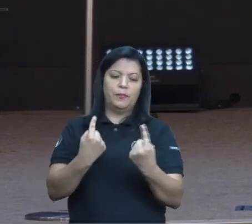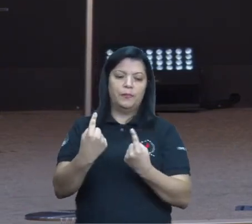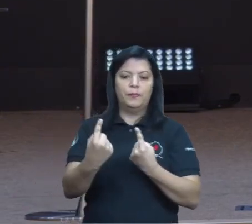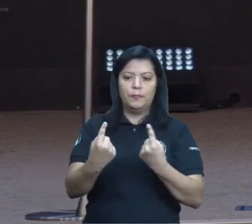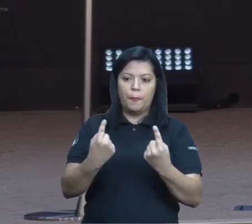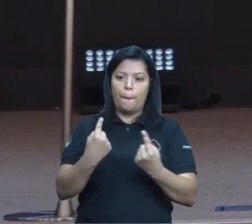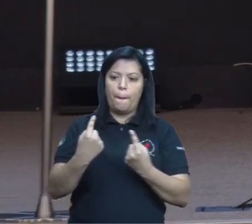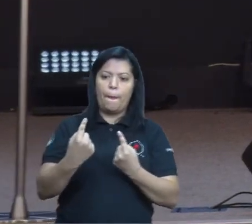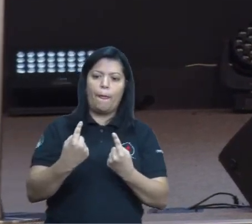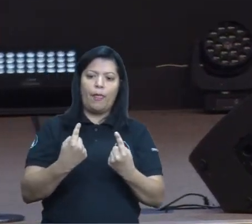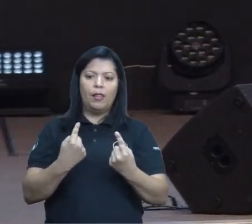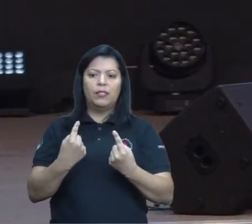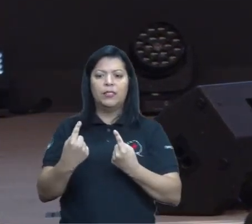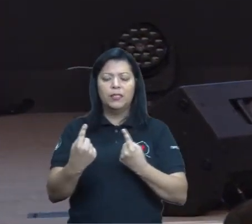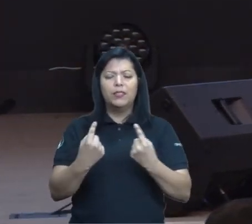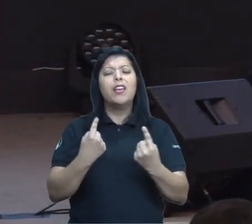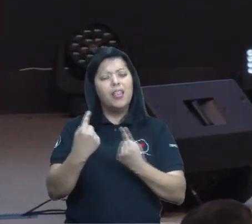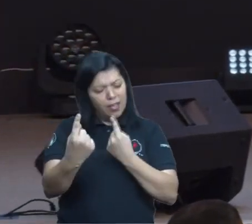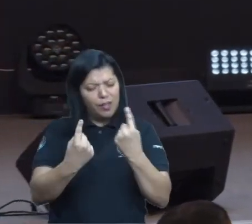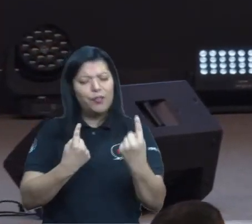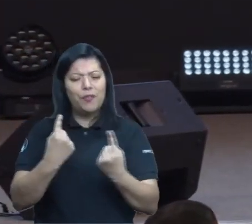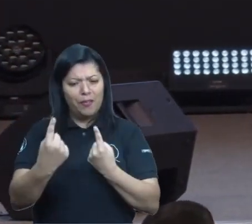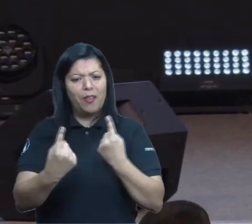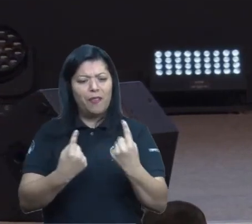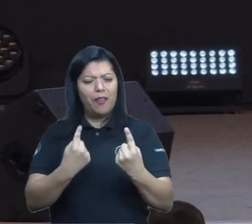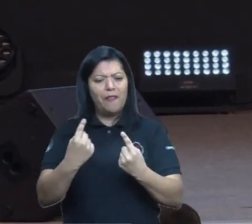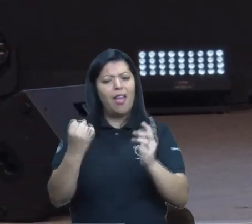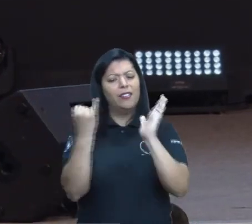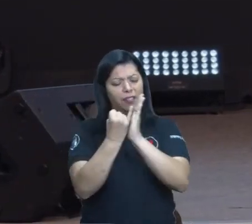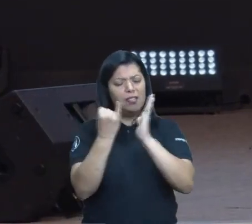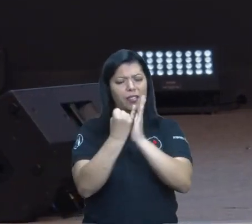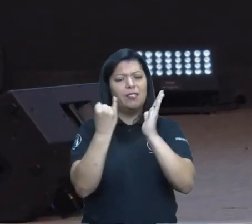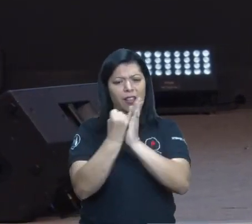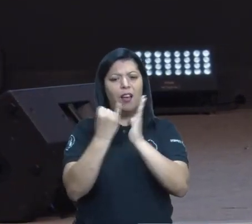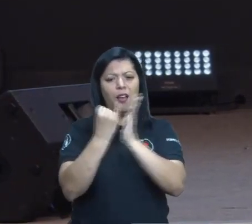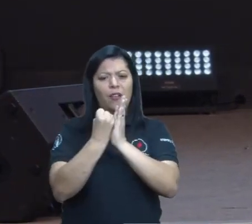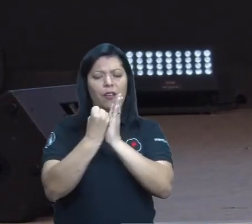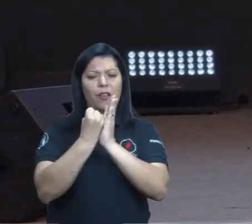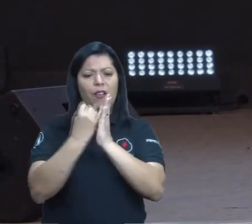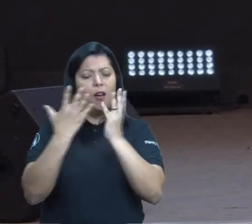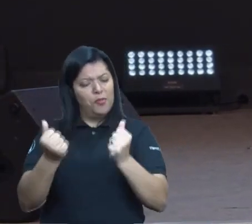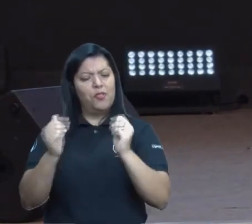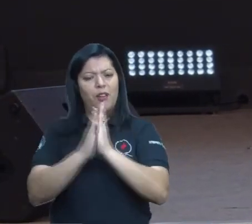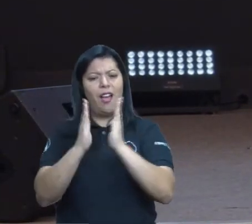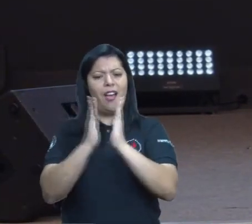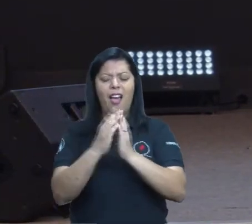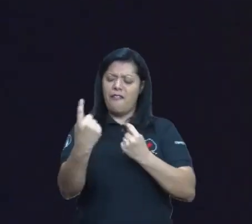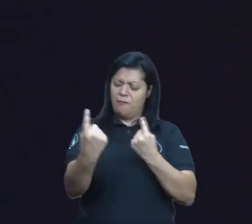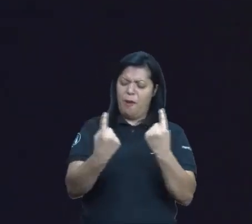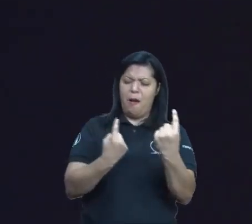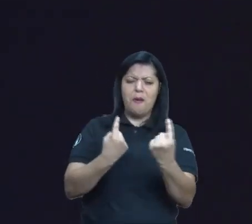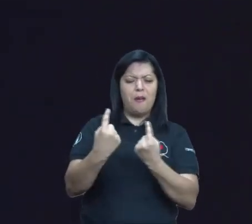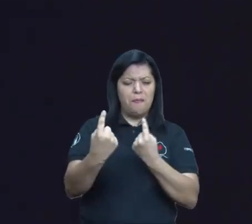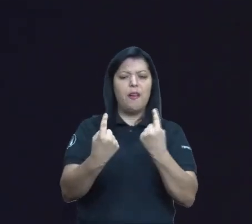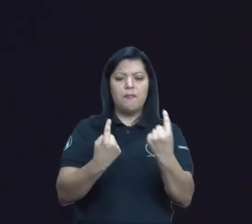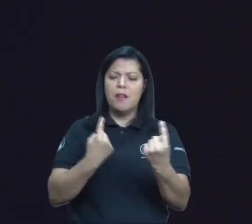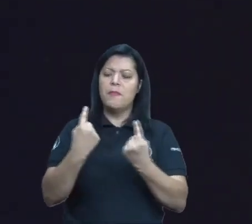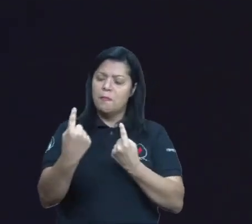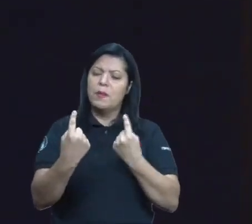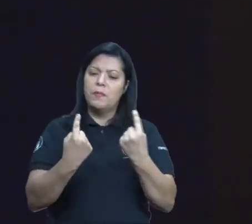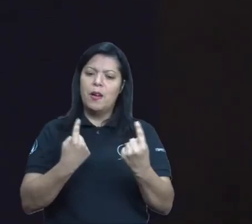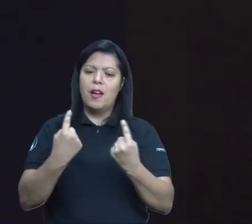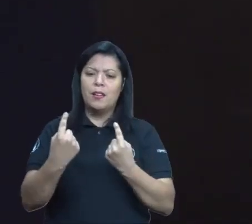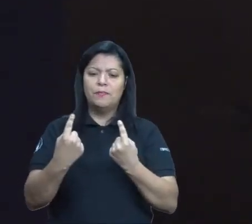é só a igreja proporcionar esse ambiente intercessão que aí as cadeiras vão sendo quebradas isso isso isso isso isso